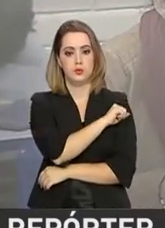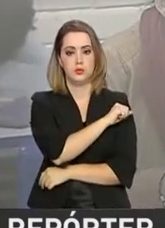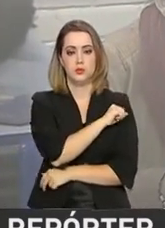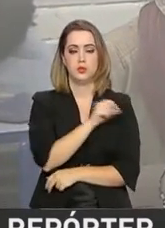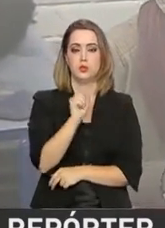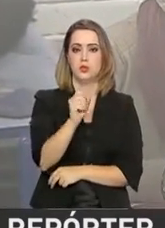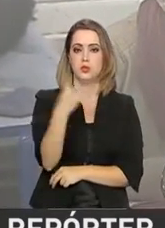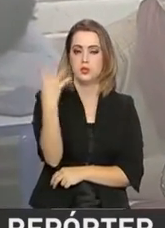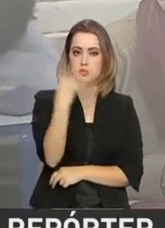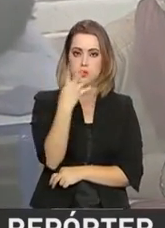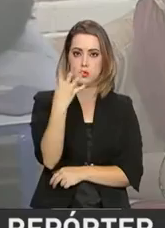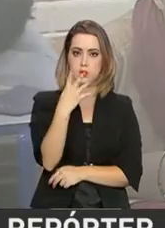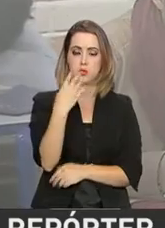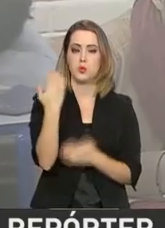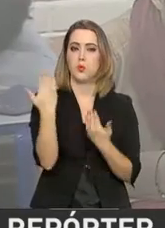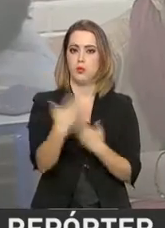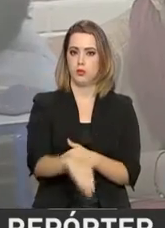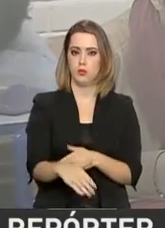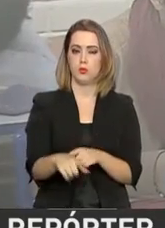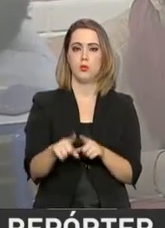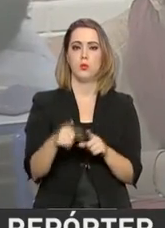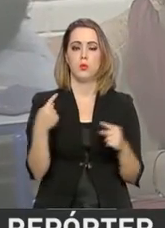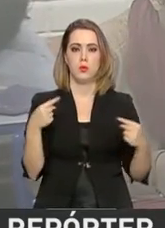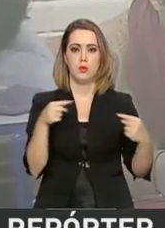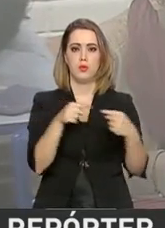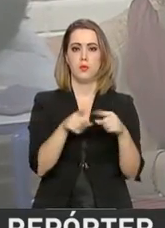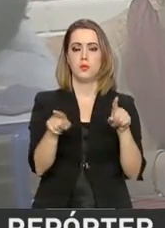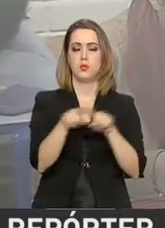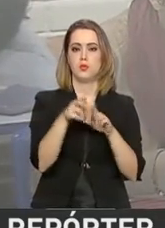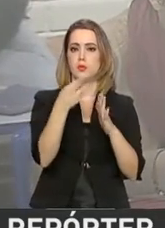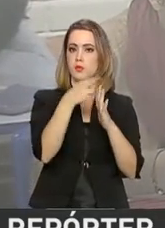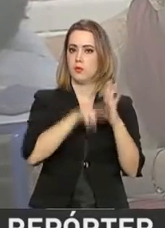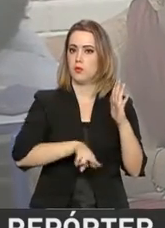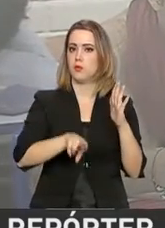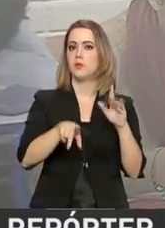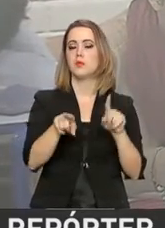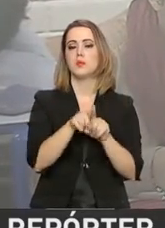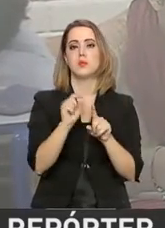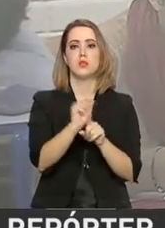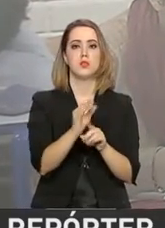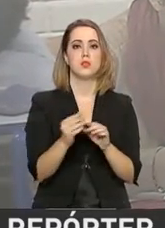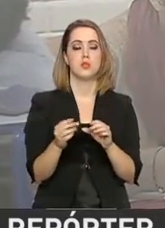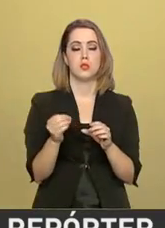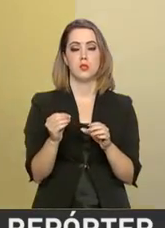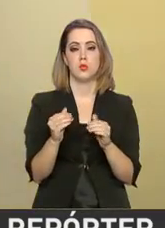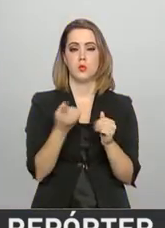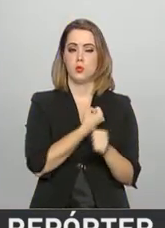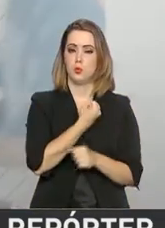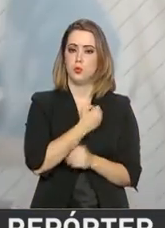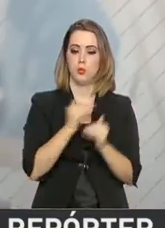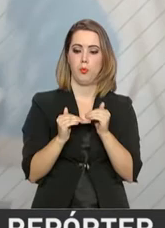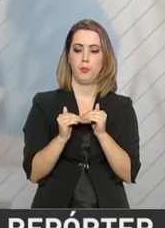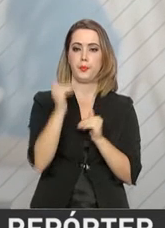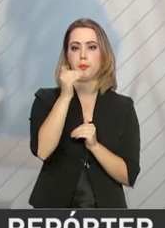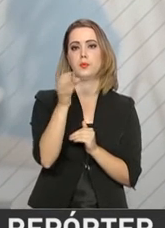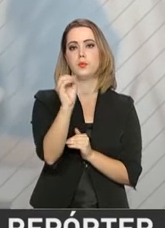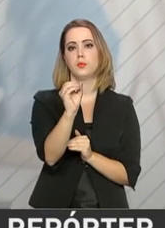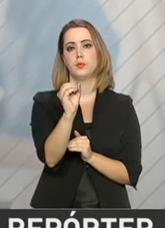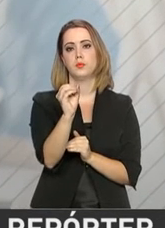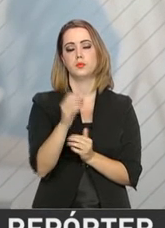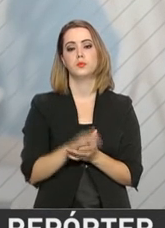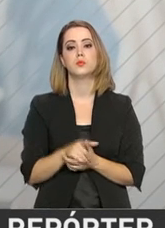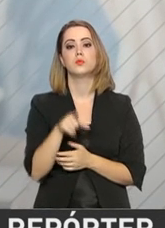realizaram as 4 provas objetivas e a redação e tiveram nota maior que 0. O desempenho dos alunos